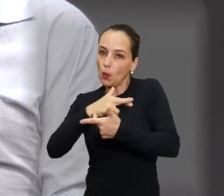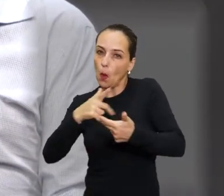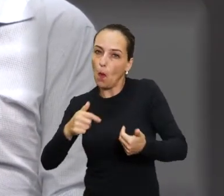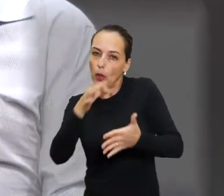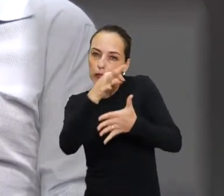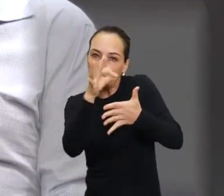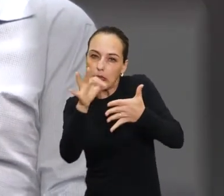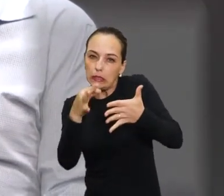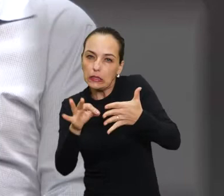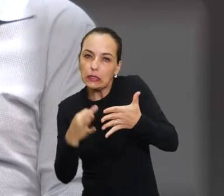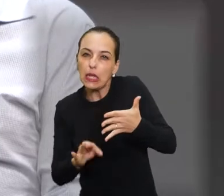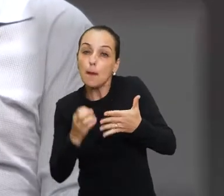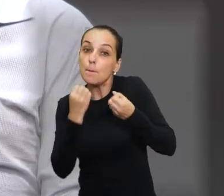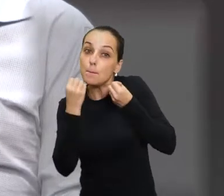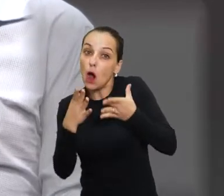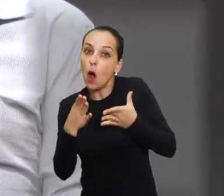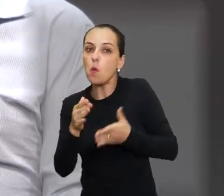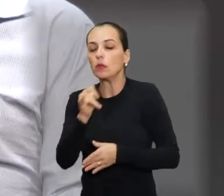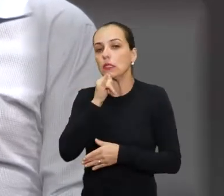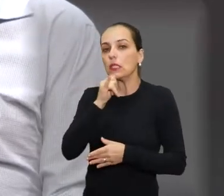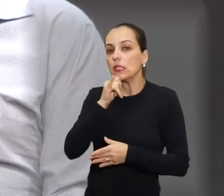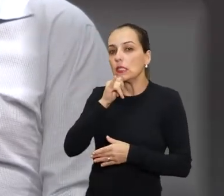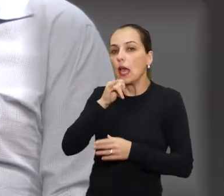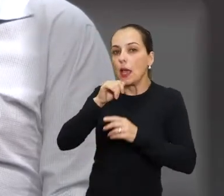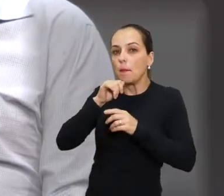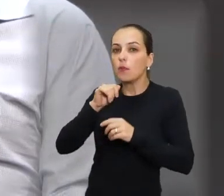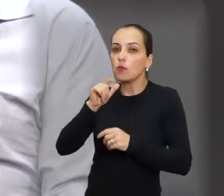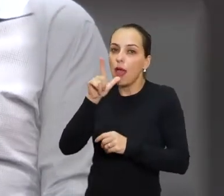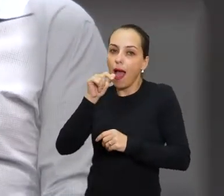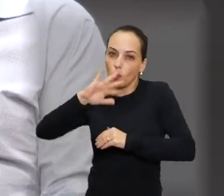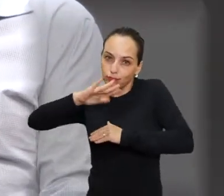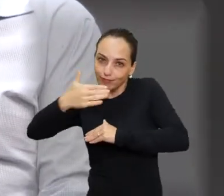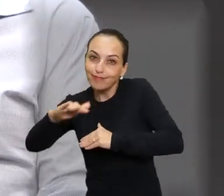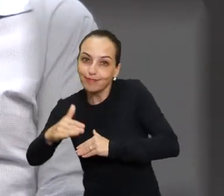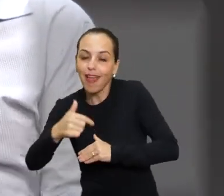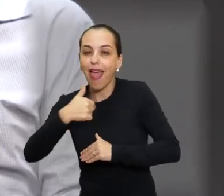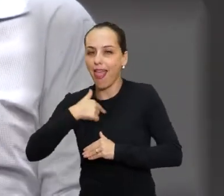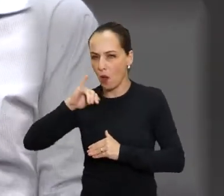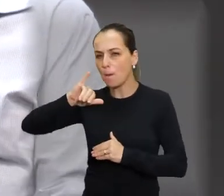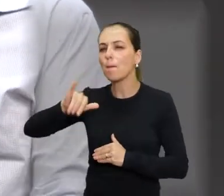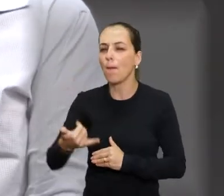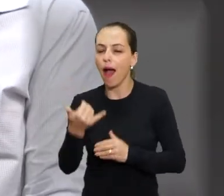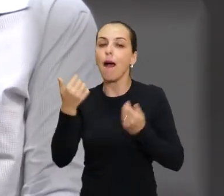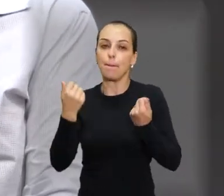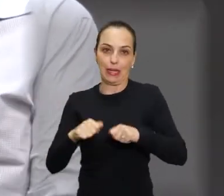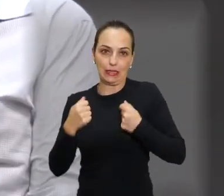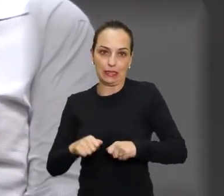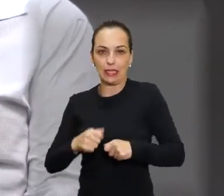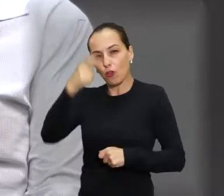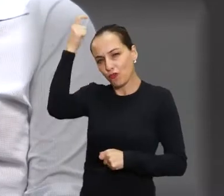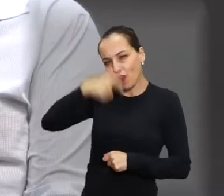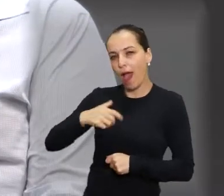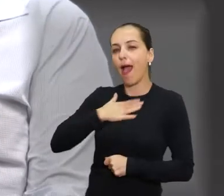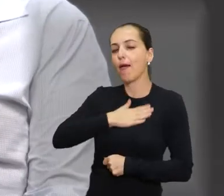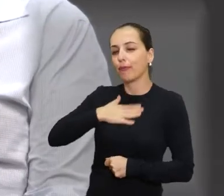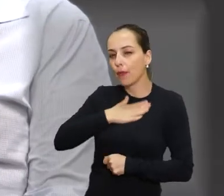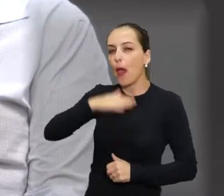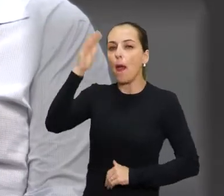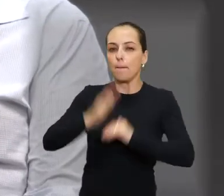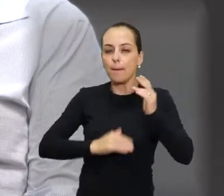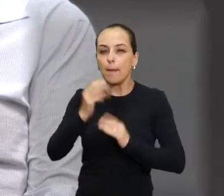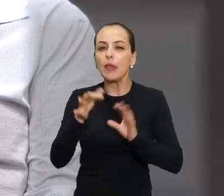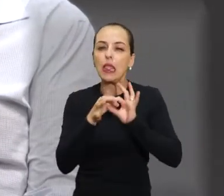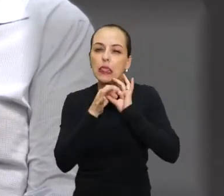país são as praias, né? Então tem que curtir. Eu também gosto, eu acho que atividades ao ar